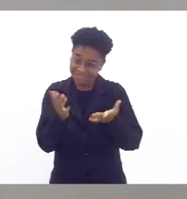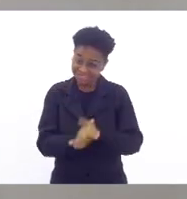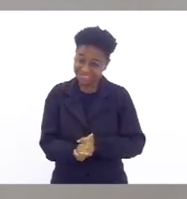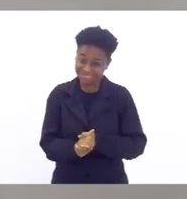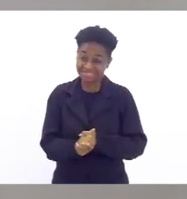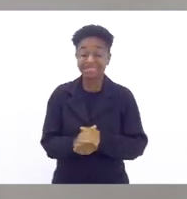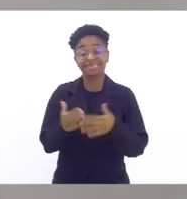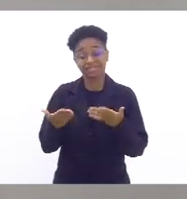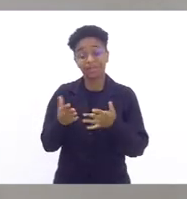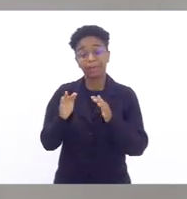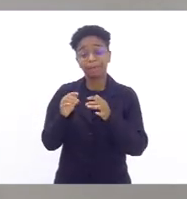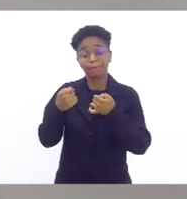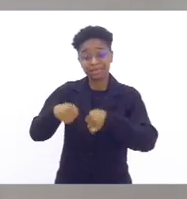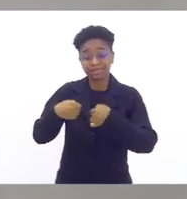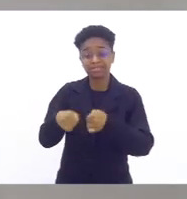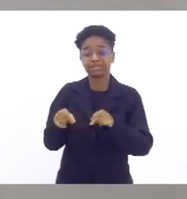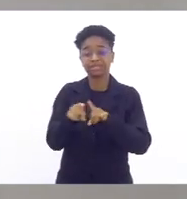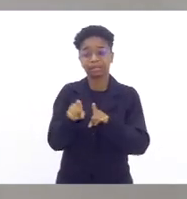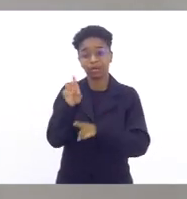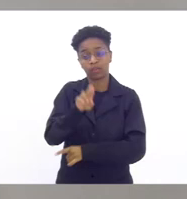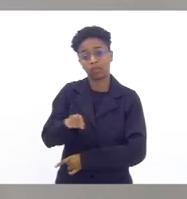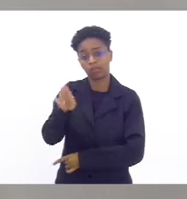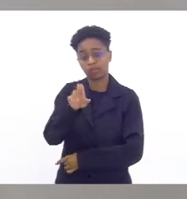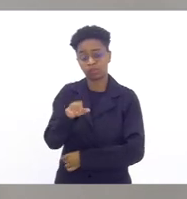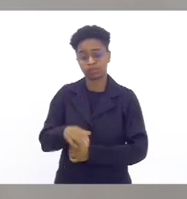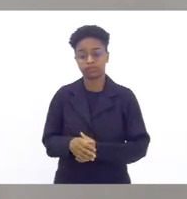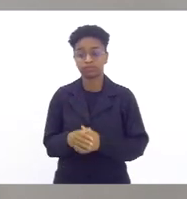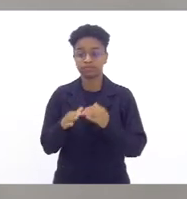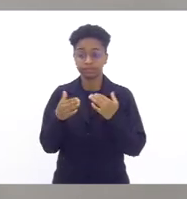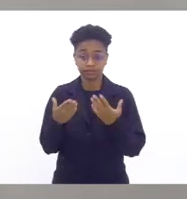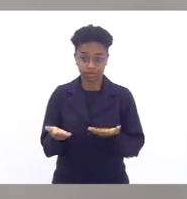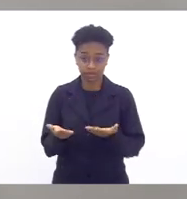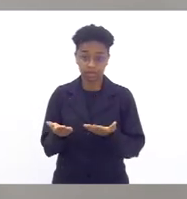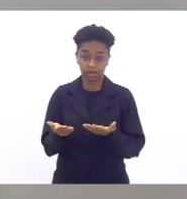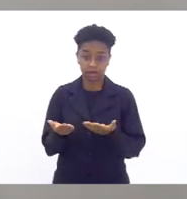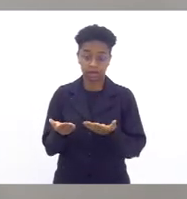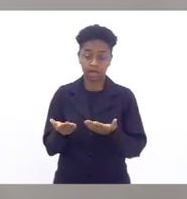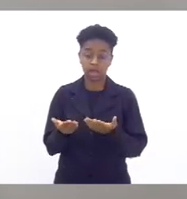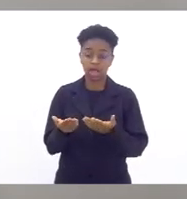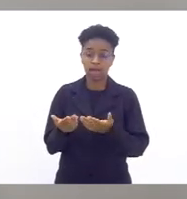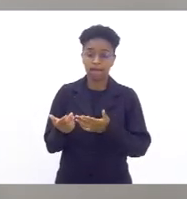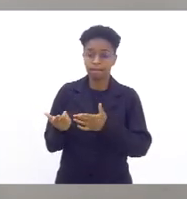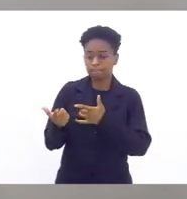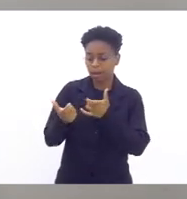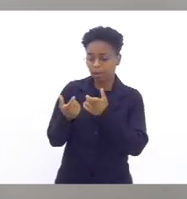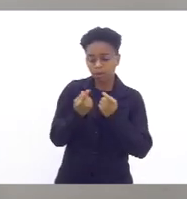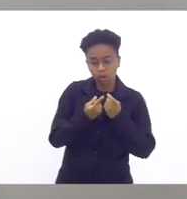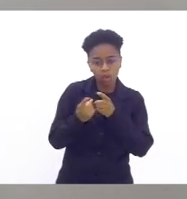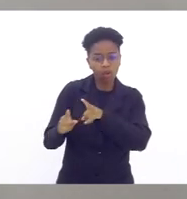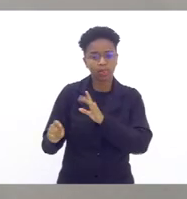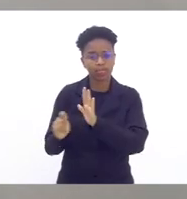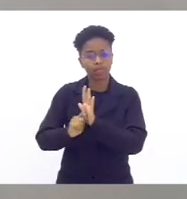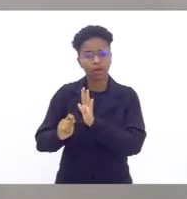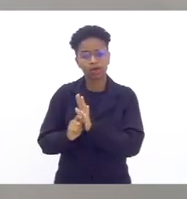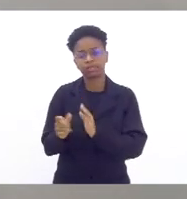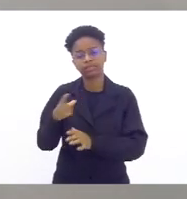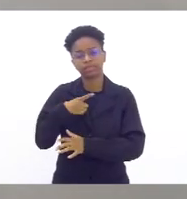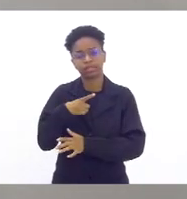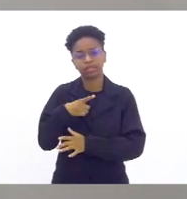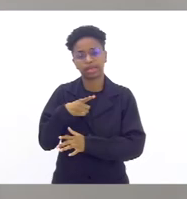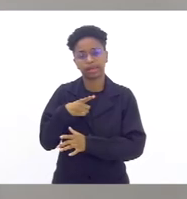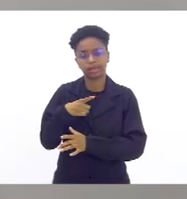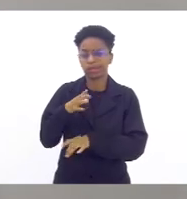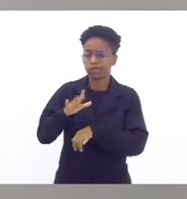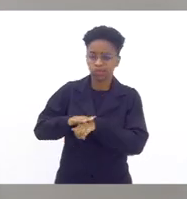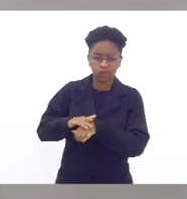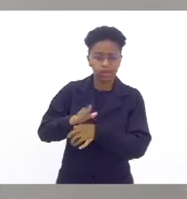que precisam também fazer esse uso né então a guerra as drogas ela provoca muitas muitas doenças